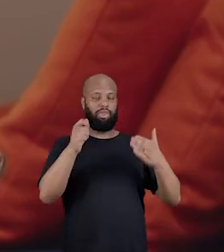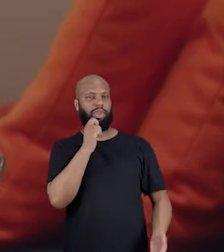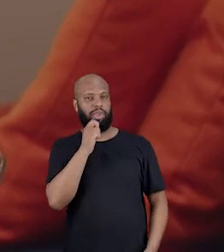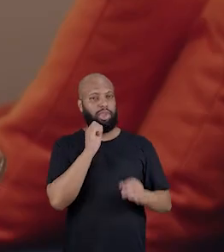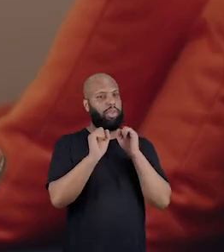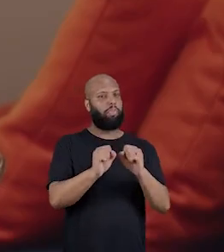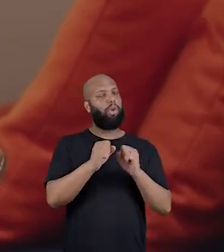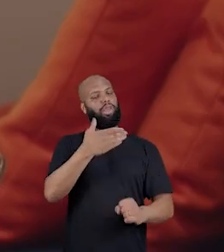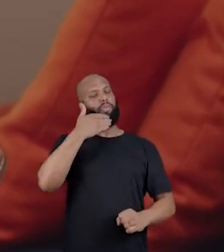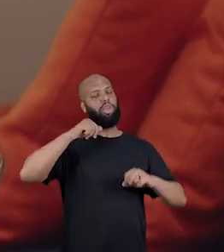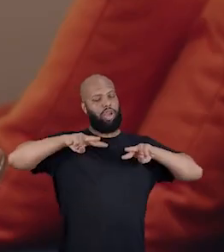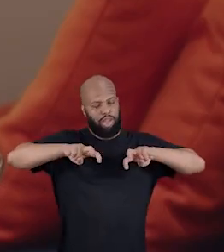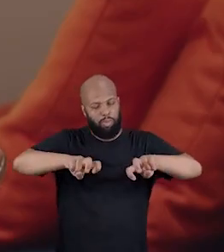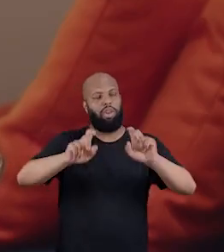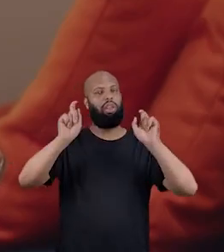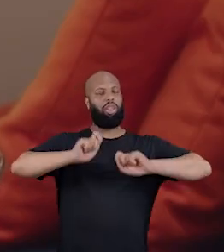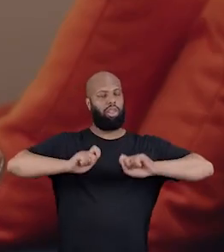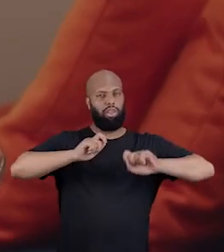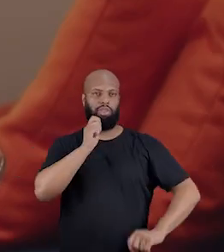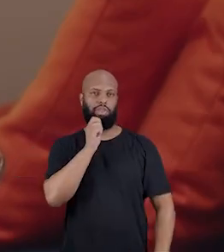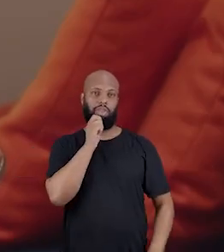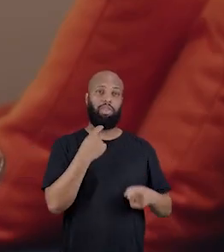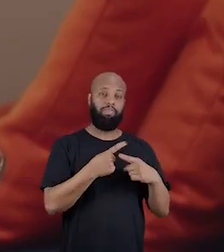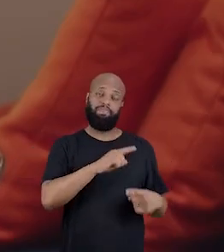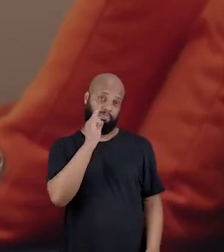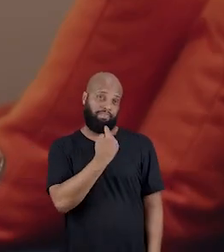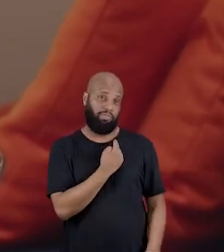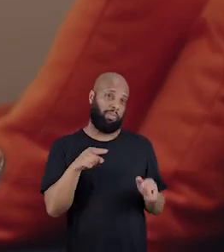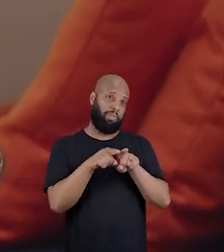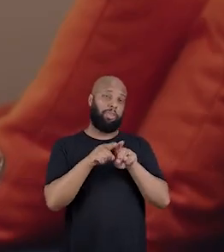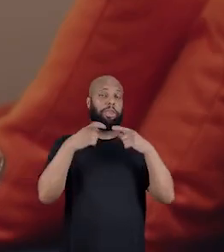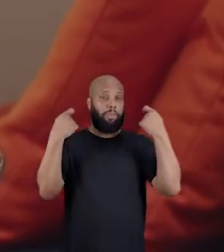líderes, ele ainda pode ser melhor explorado, assim. A gente